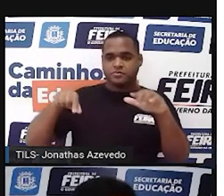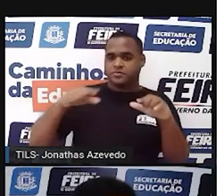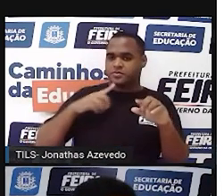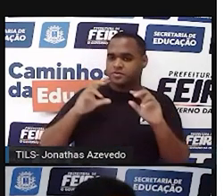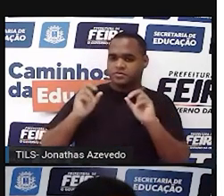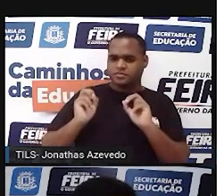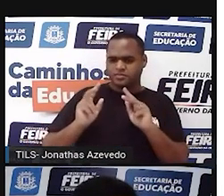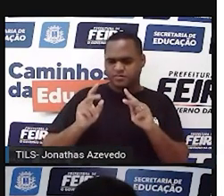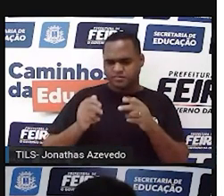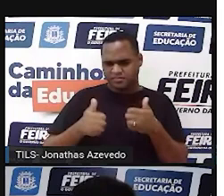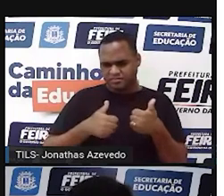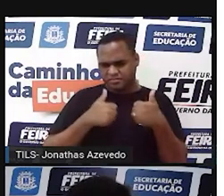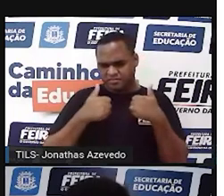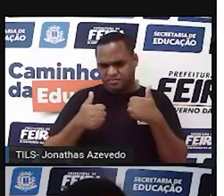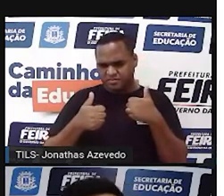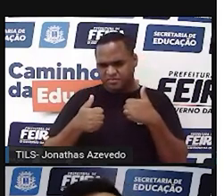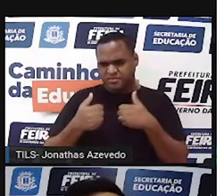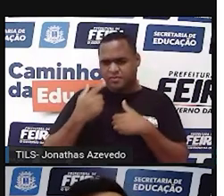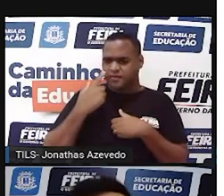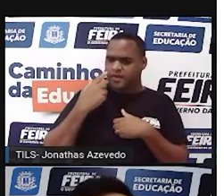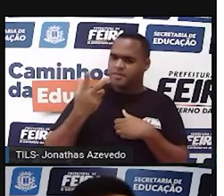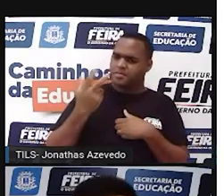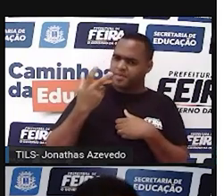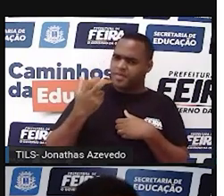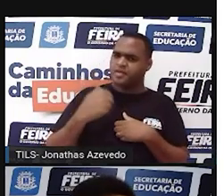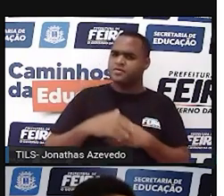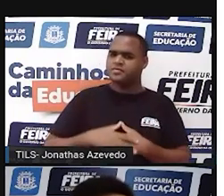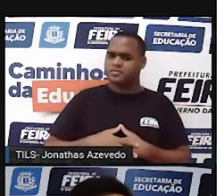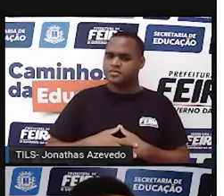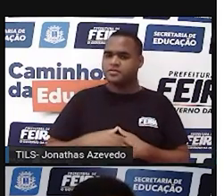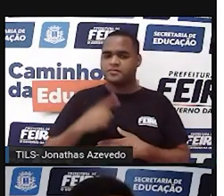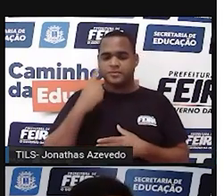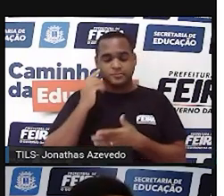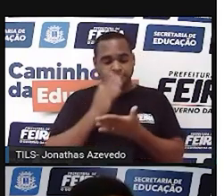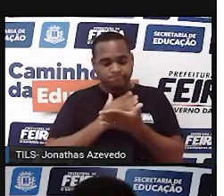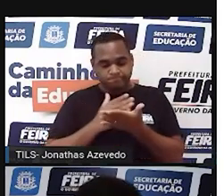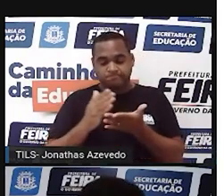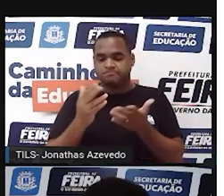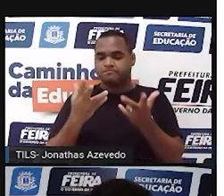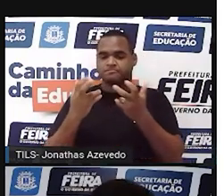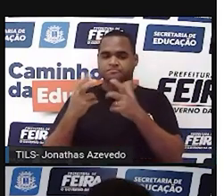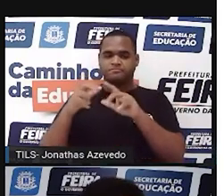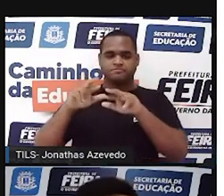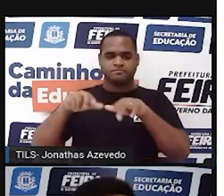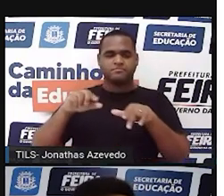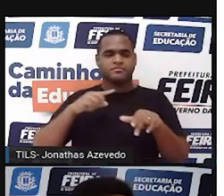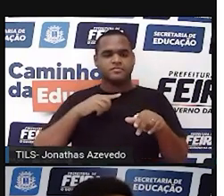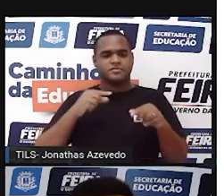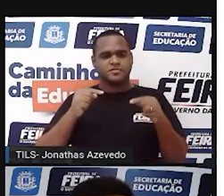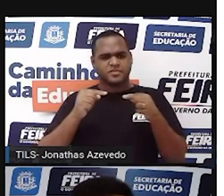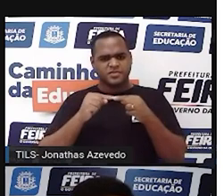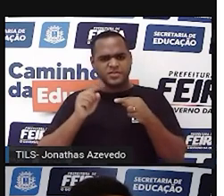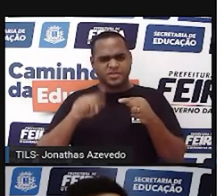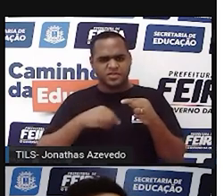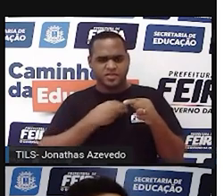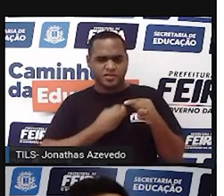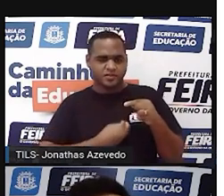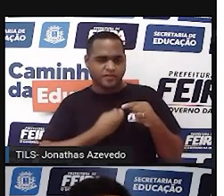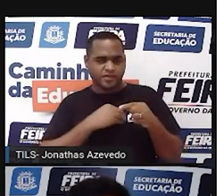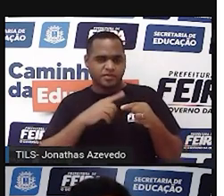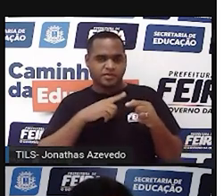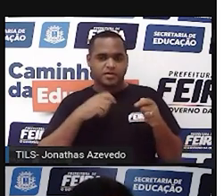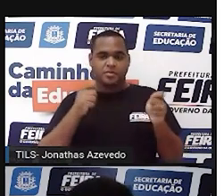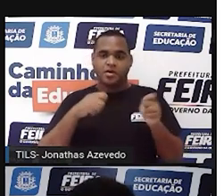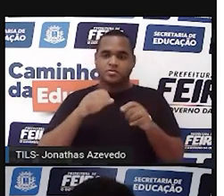certo? E se liga, né? Comece a perceber tudo aquilo que está à sua volta e pode